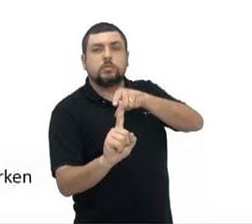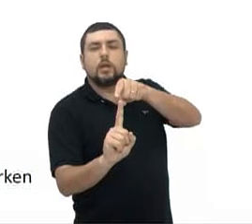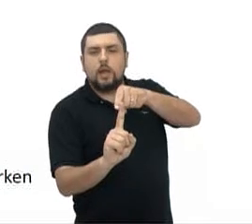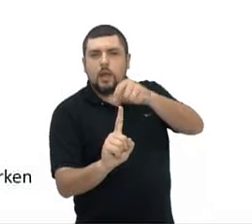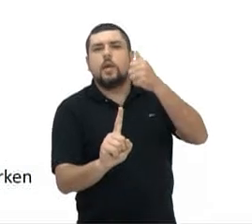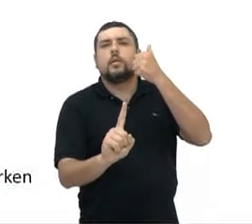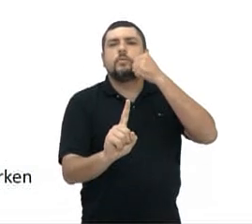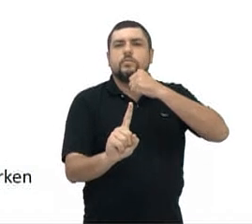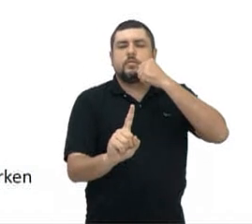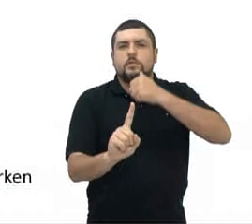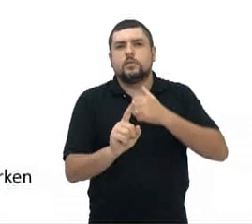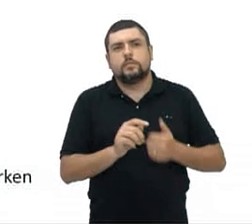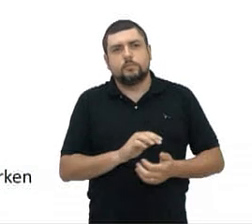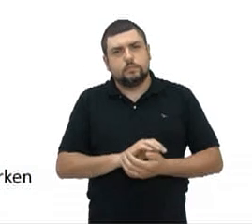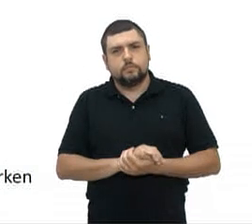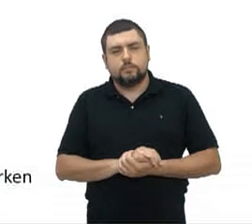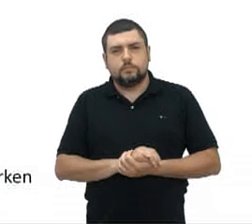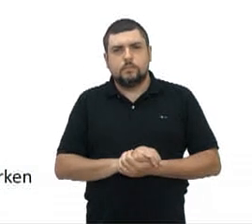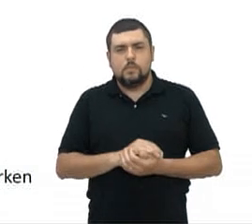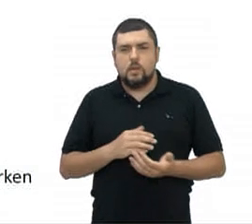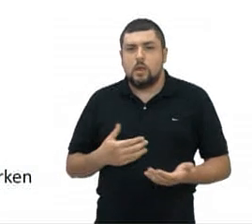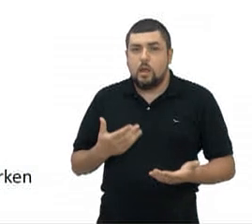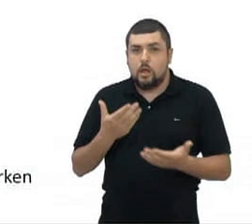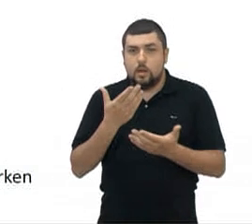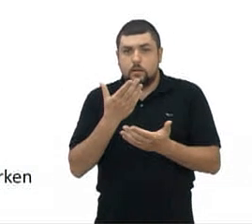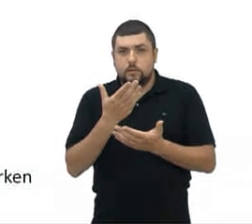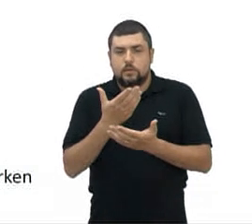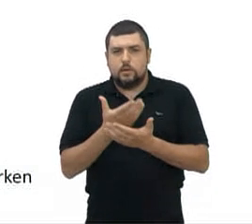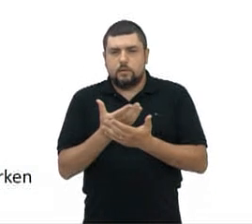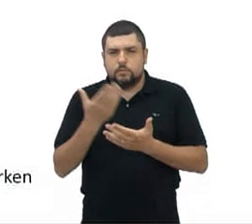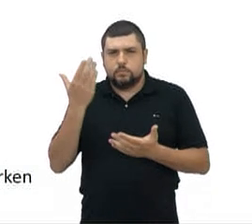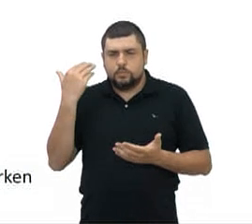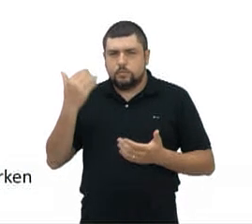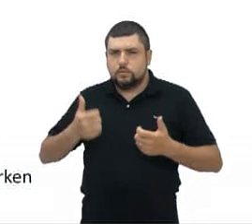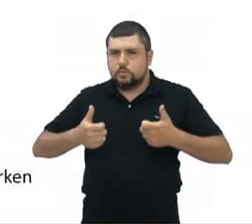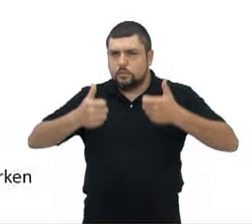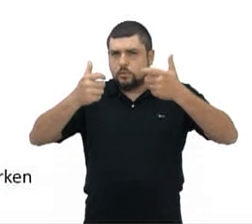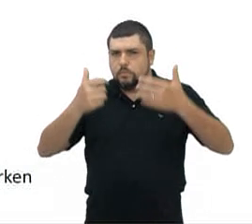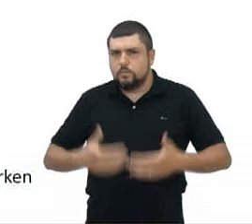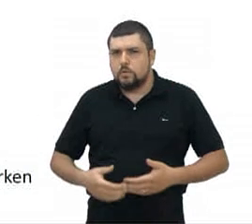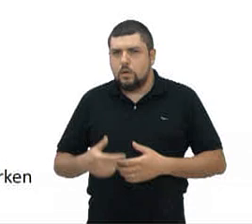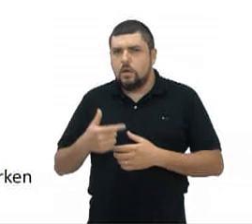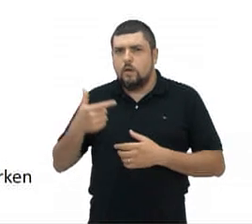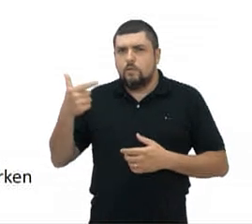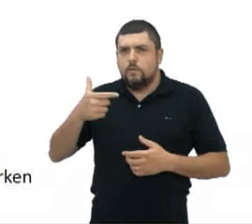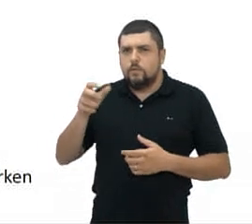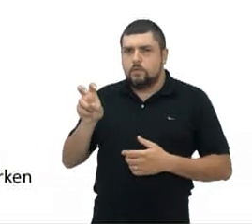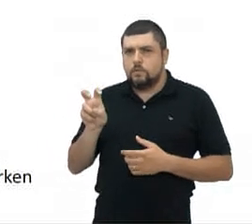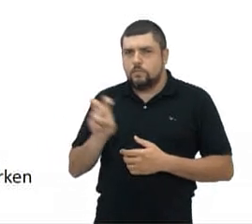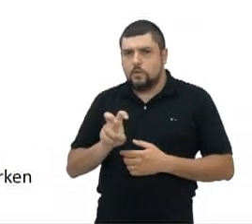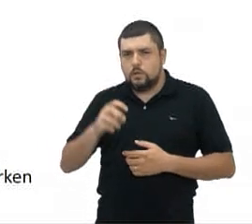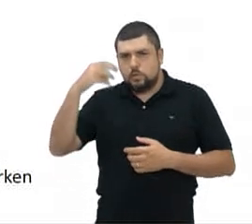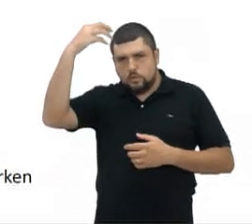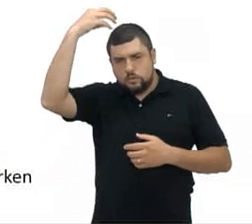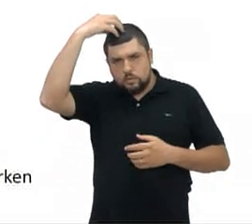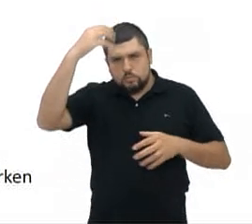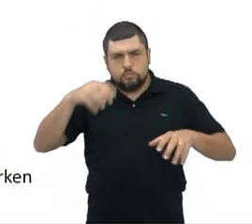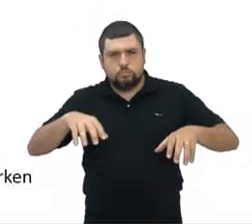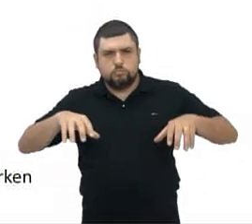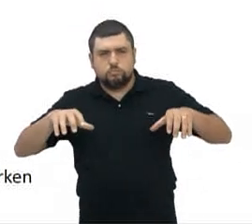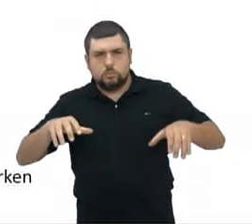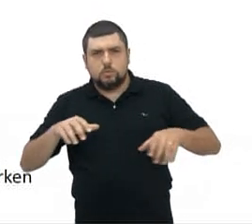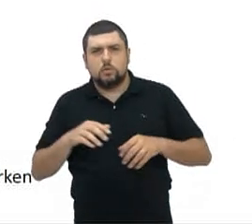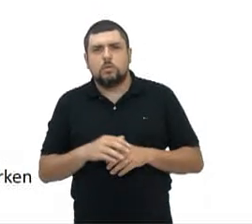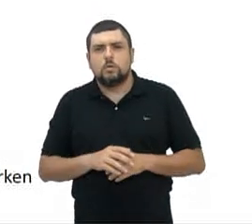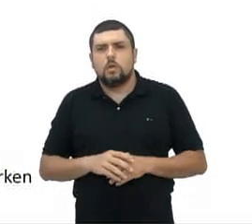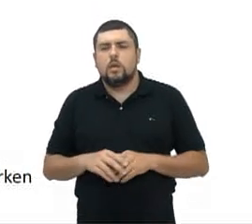sociedade, vocês vão estudar, a aula passada vocês estudaram a 25ª dinastia, a política cochita, o poder militar, e